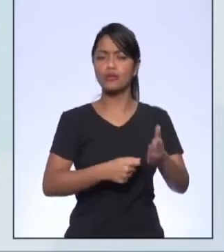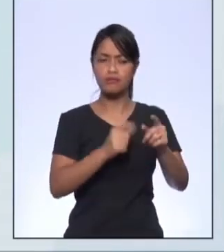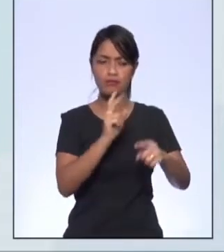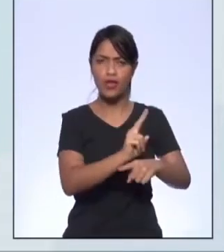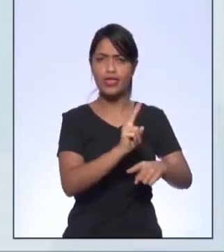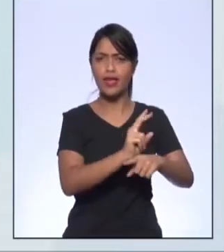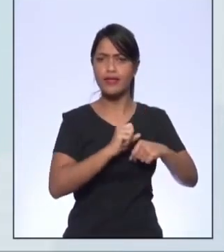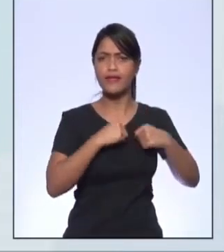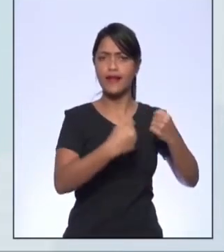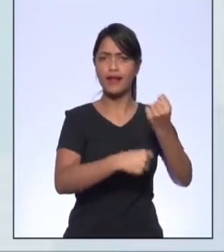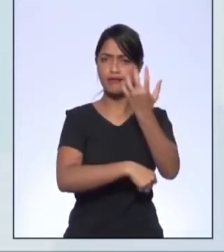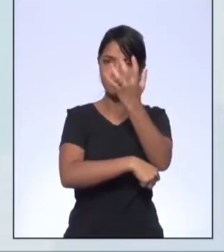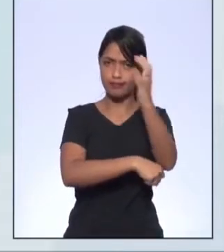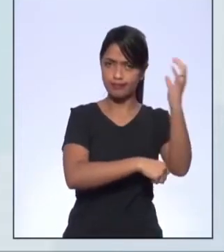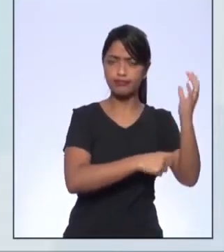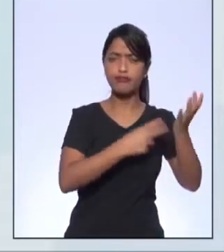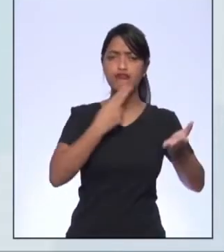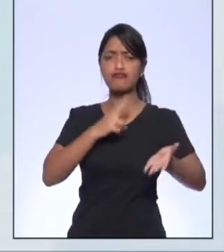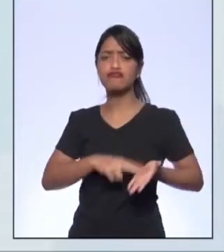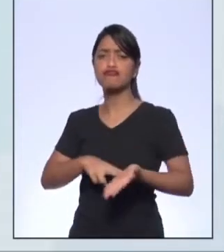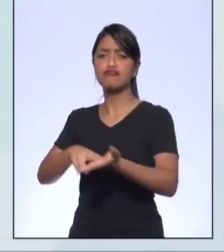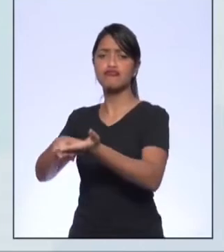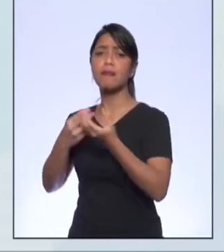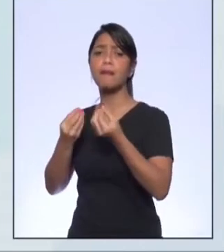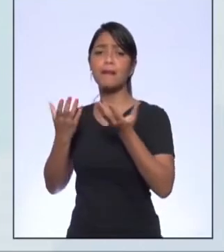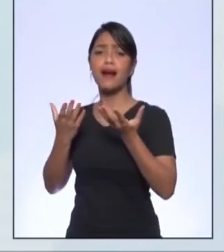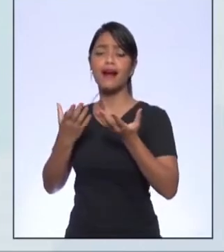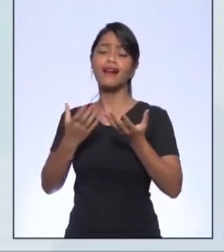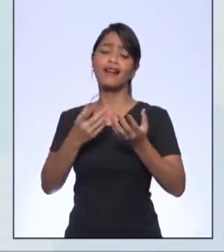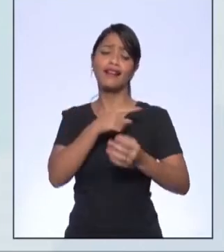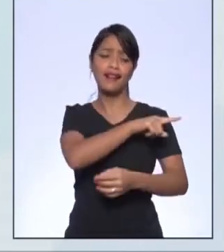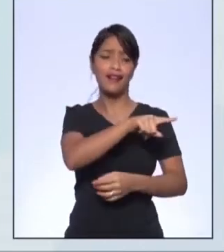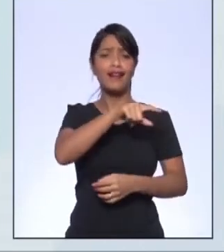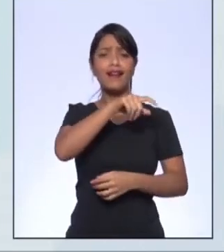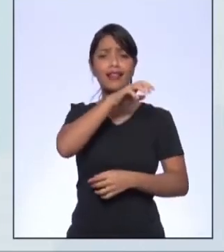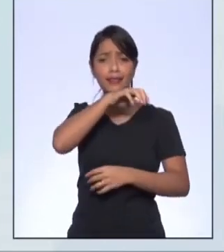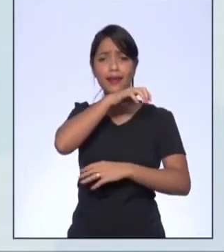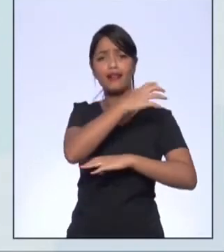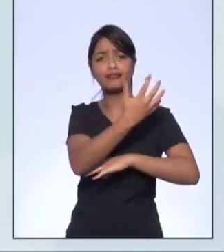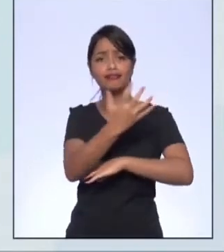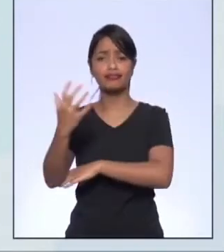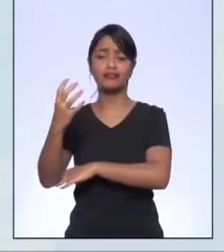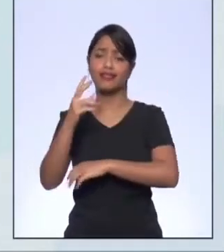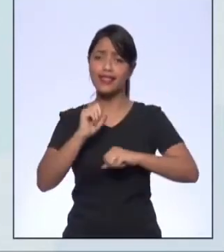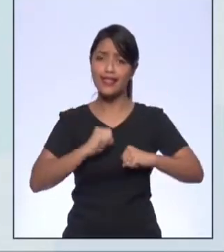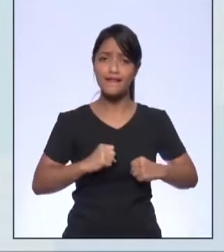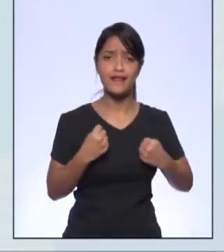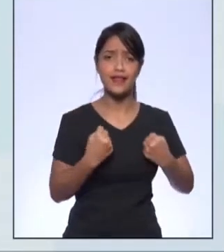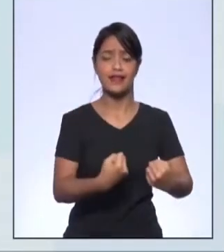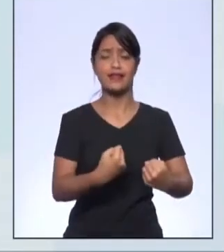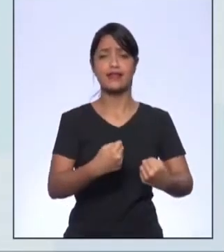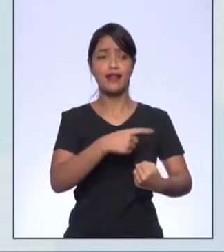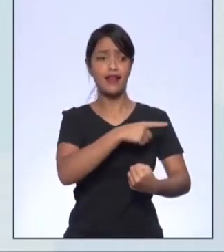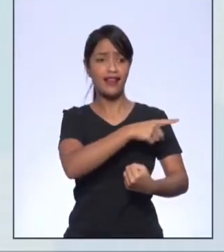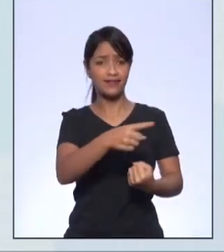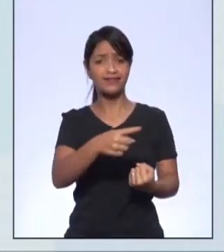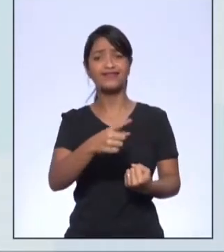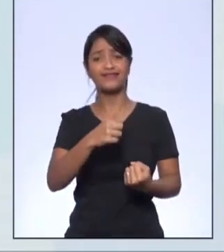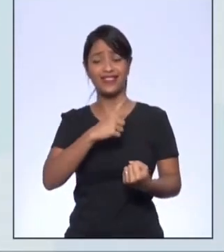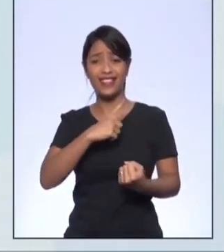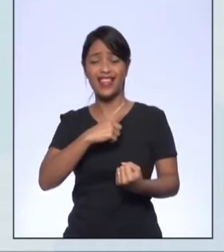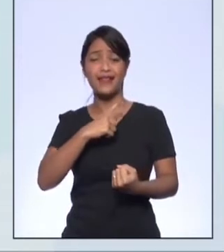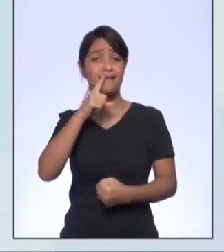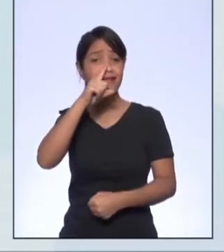Vossa Senhoria em razão da defesa dos animais silvestres, da preservação da riqueza ambiental ameaçada pelo aumento